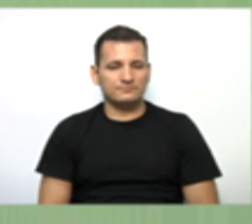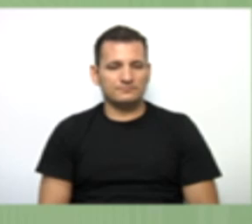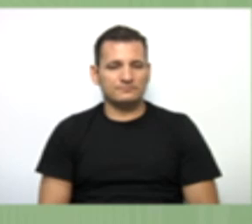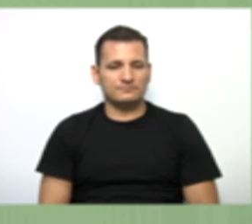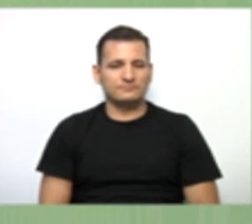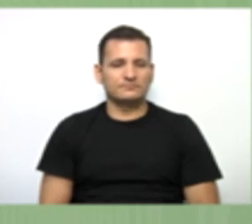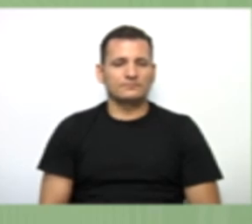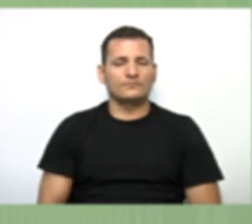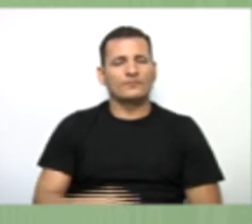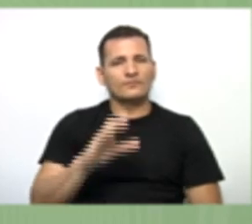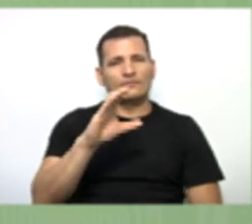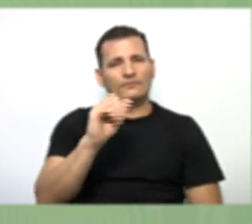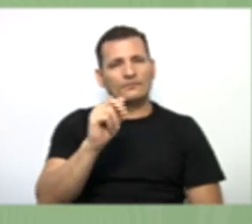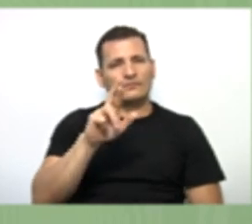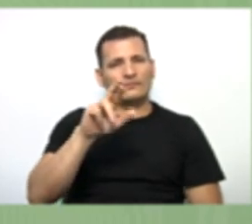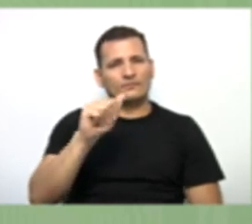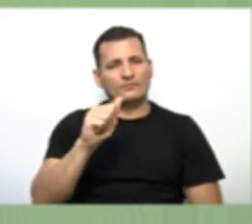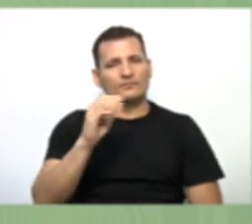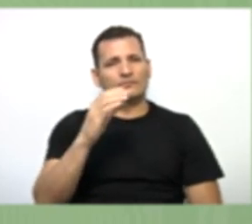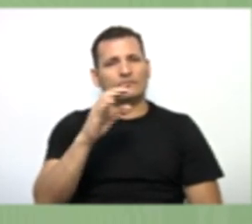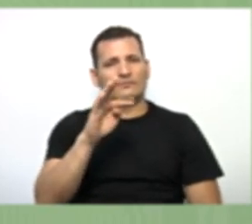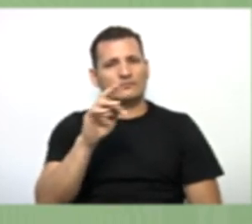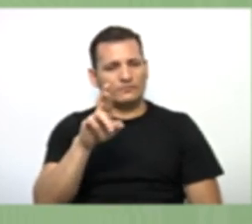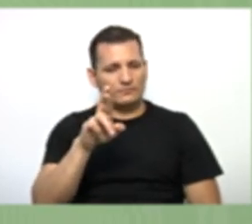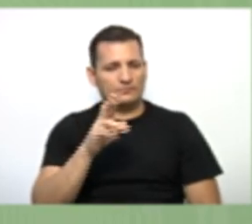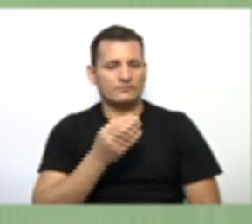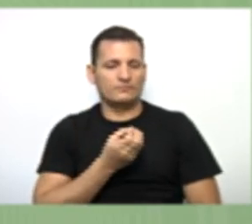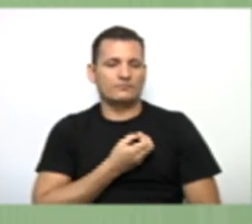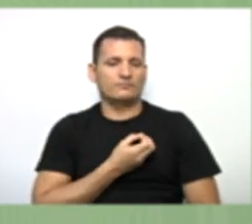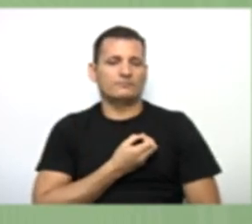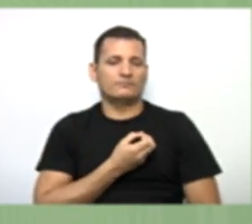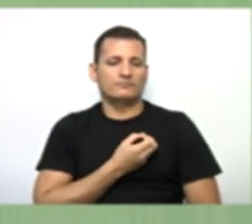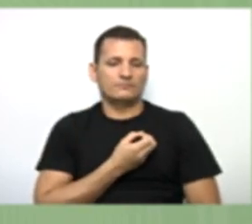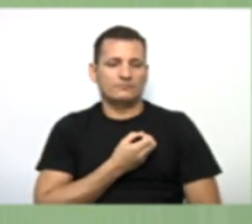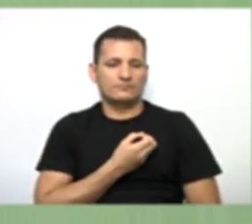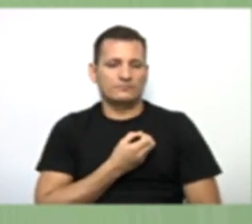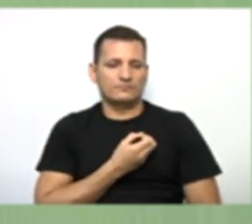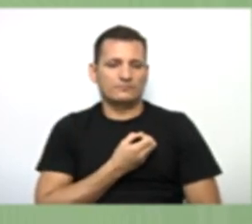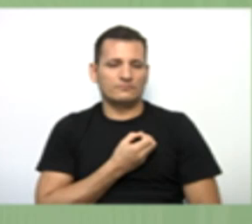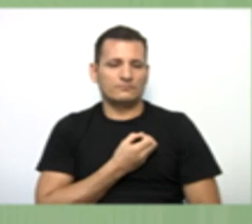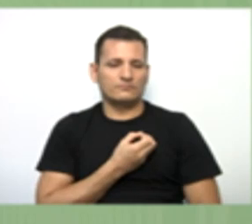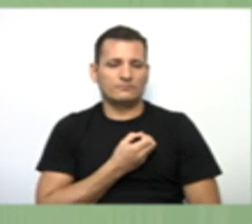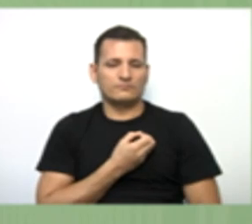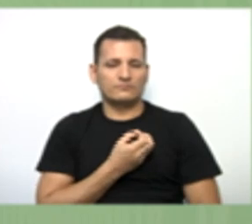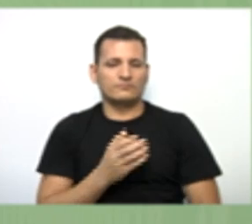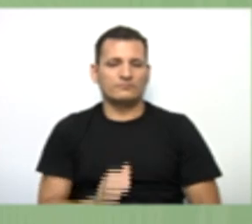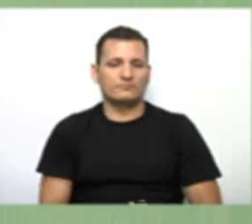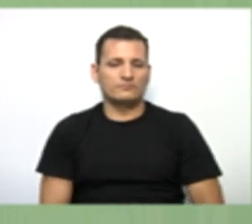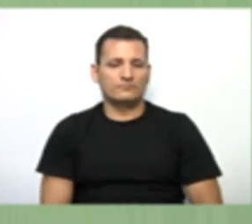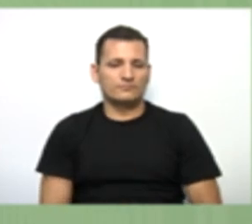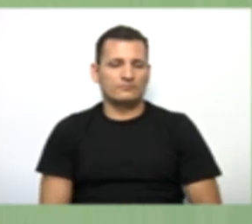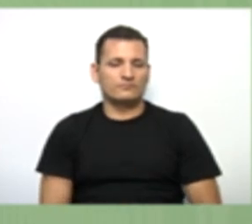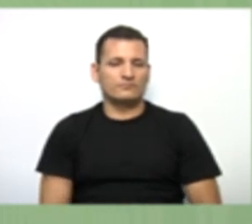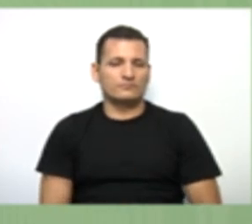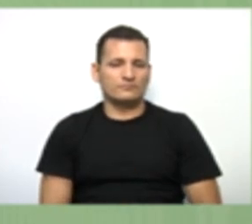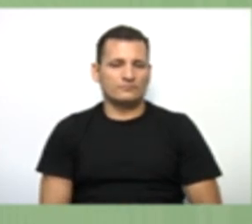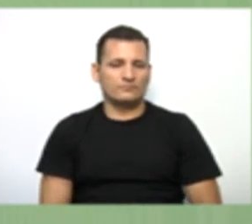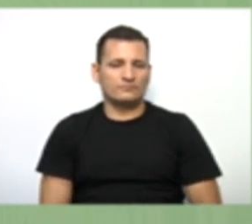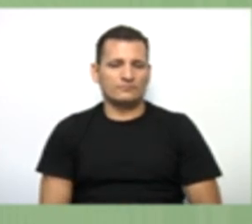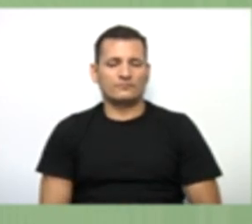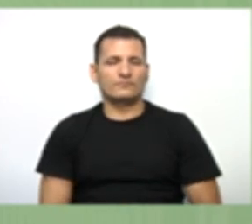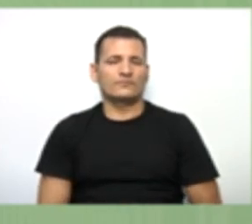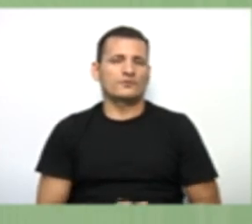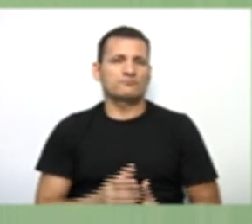Um caractere consiste, vamos lá, opção de ponteiro, caneta. Um caractere consiste